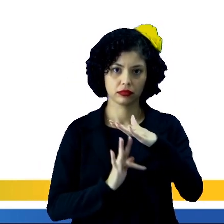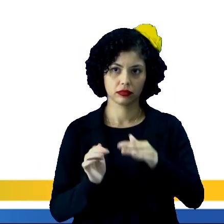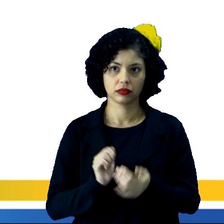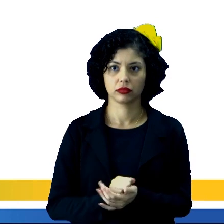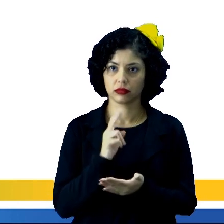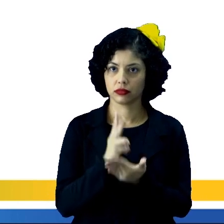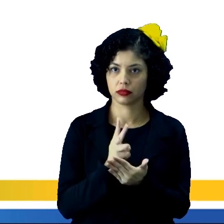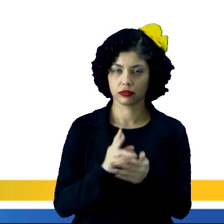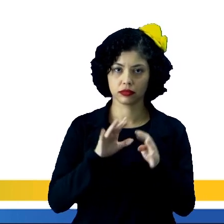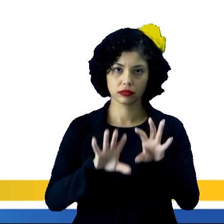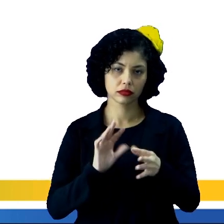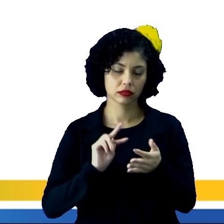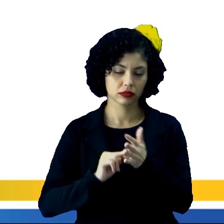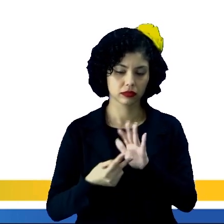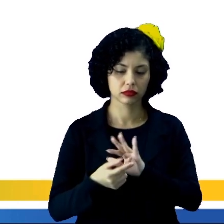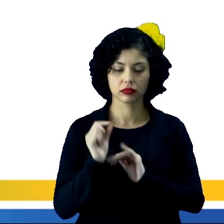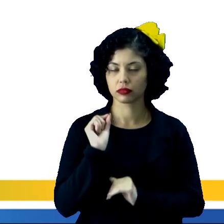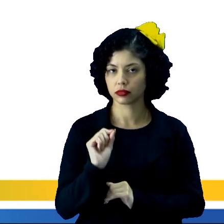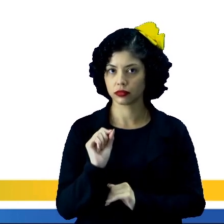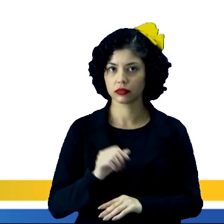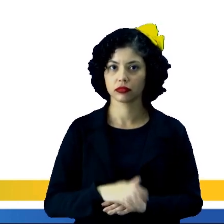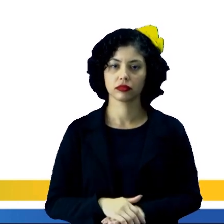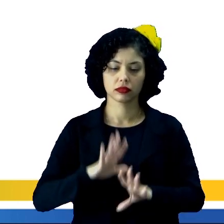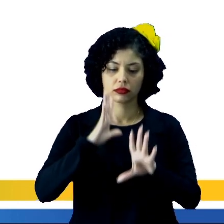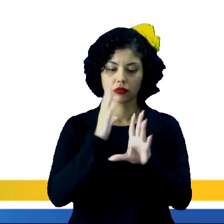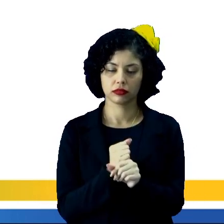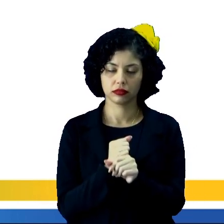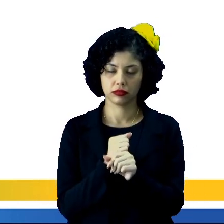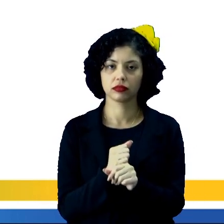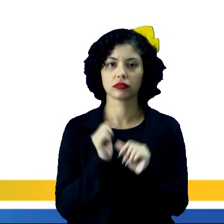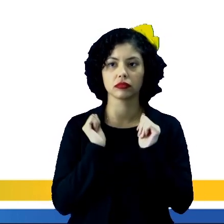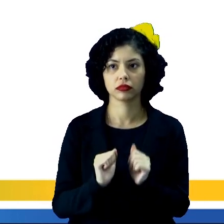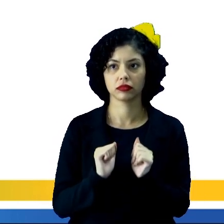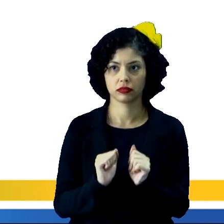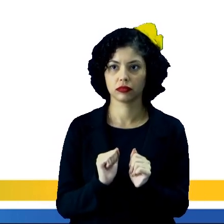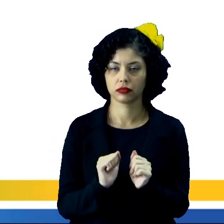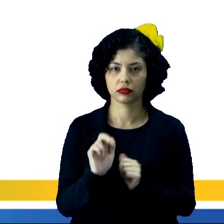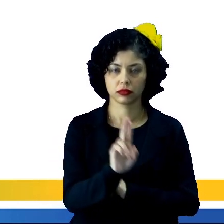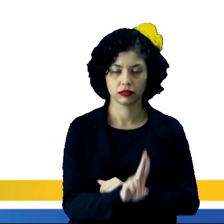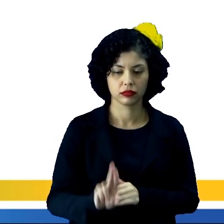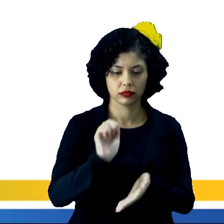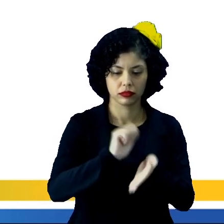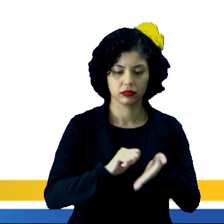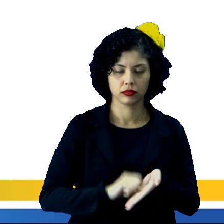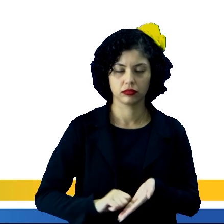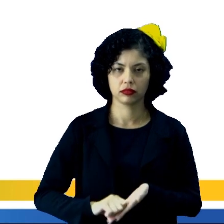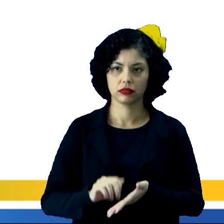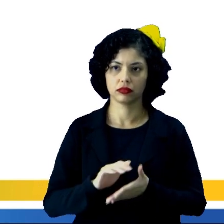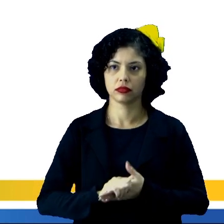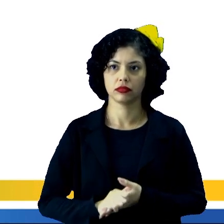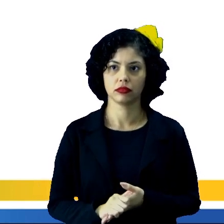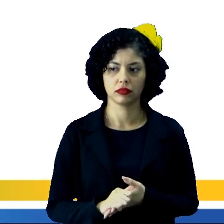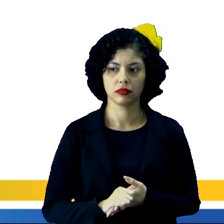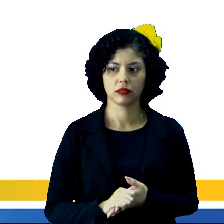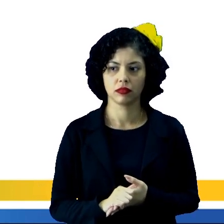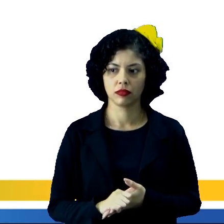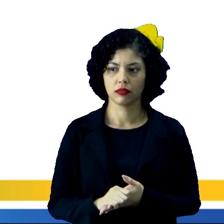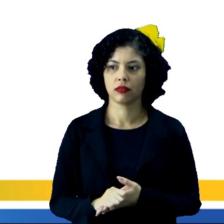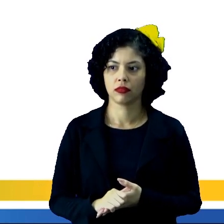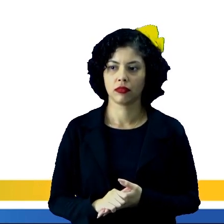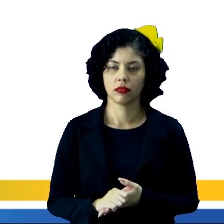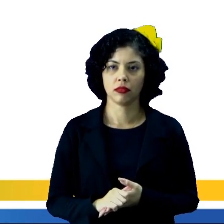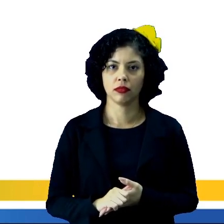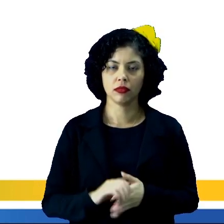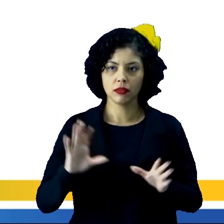Mas, mesmo assim, elas significam, né, adição, então vocês podem aí escrever utilizando essas palavras,